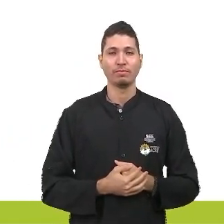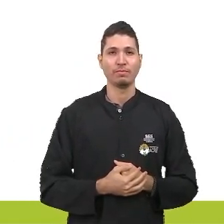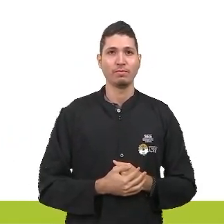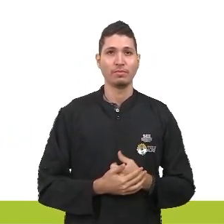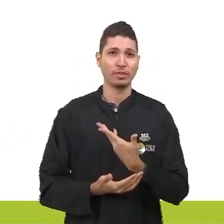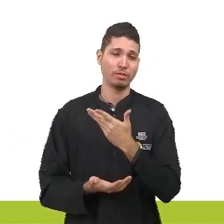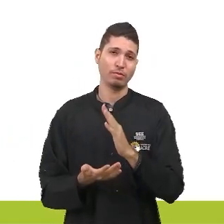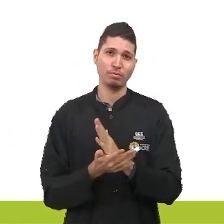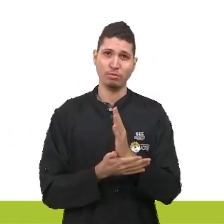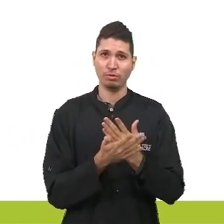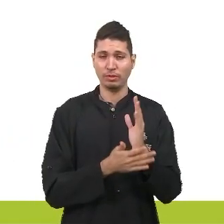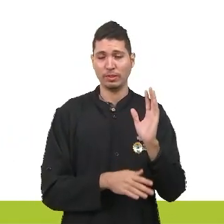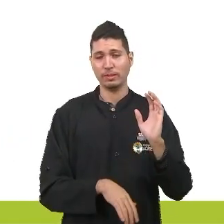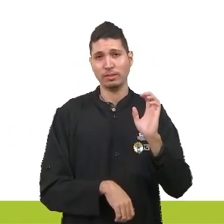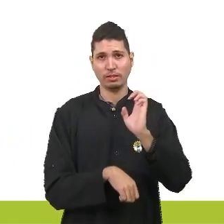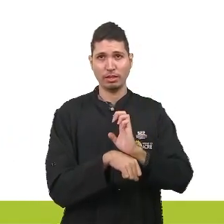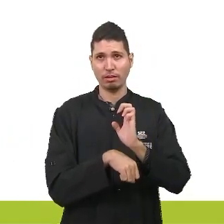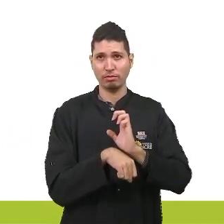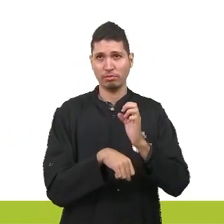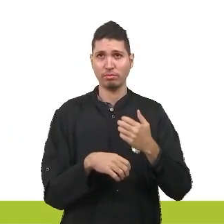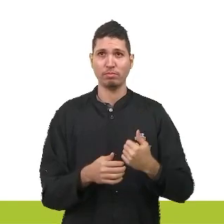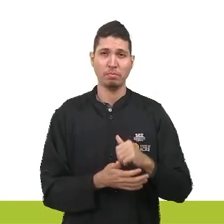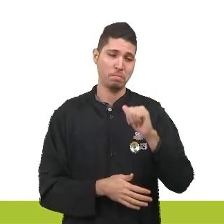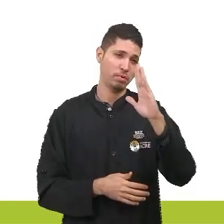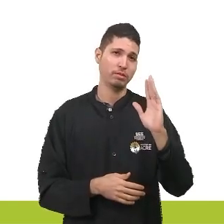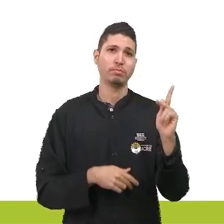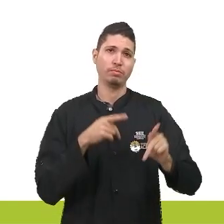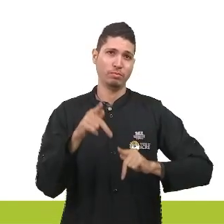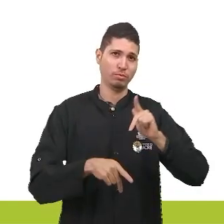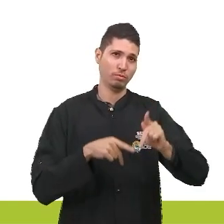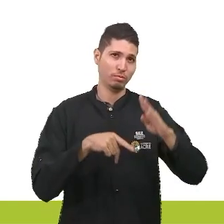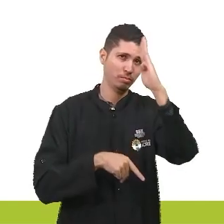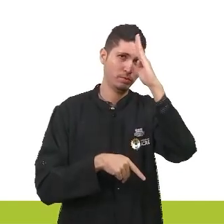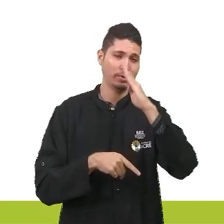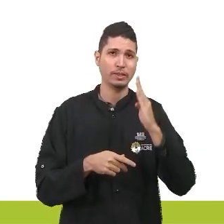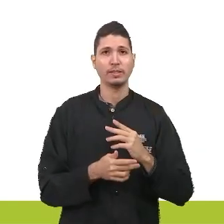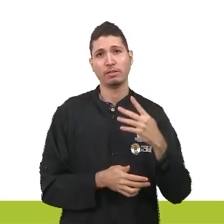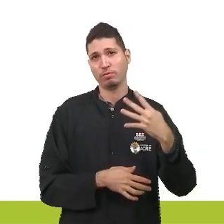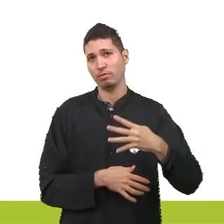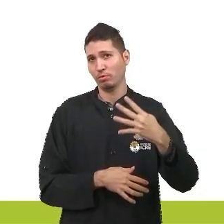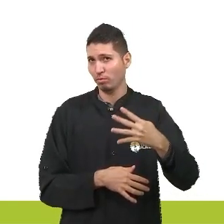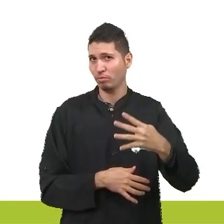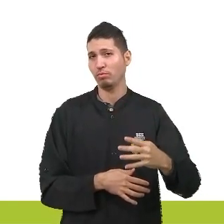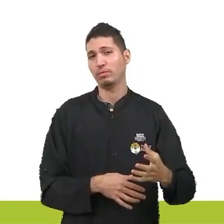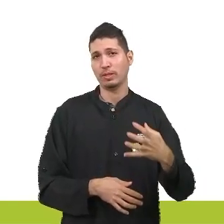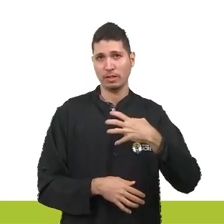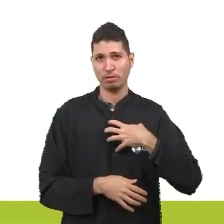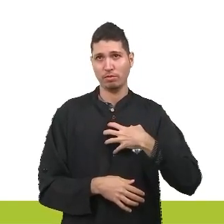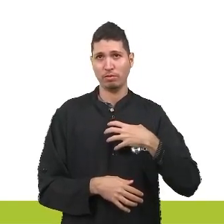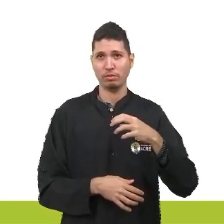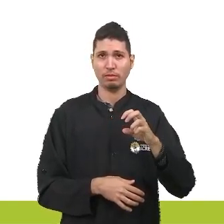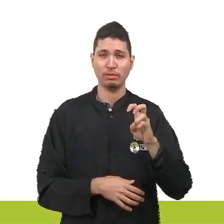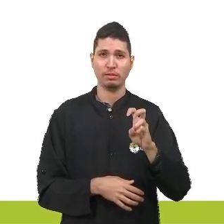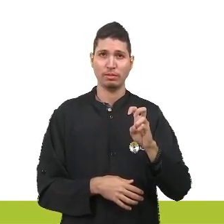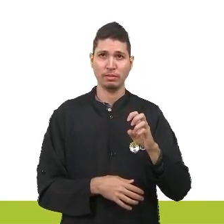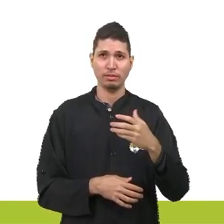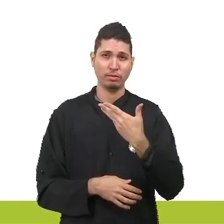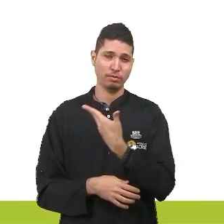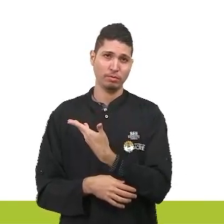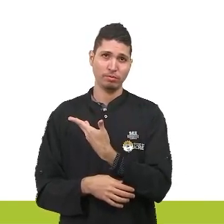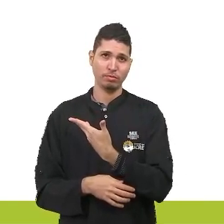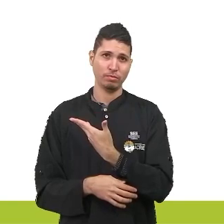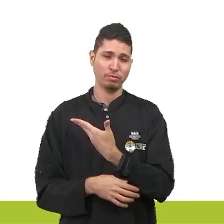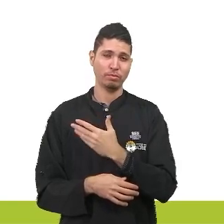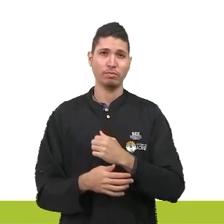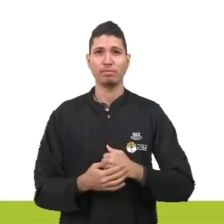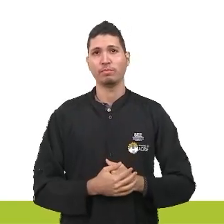já explica a região com as maiores populações. Quarto lugar, Bahia, que está no Nordeste. E quinto lugar, no sul do